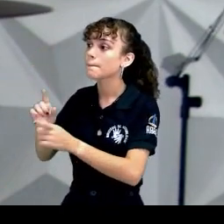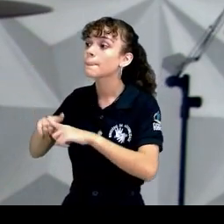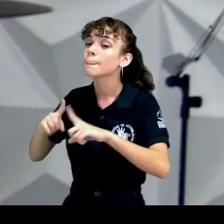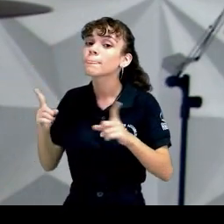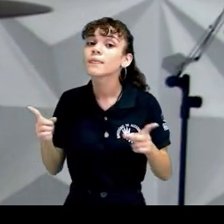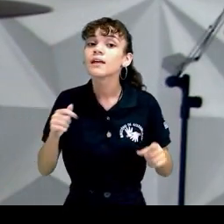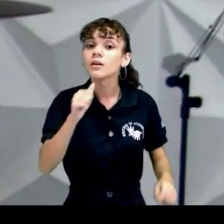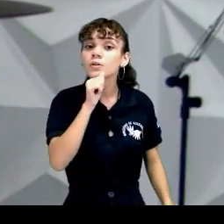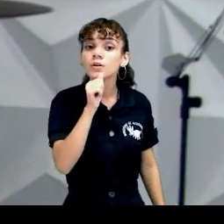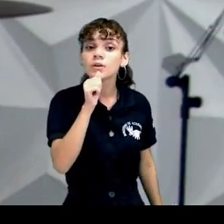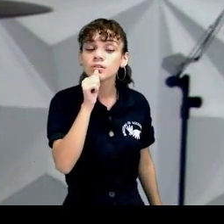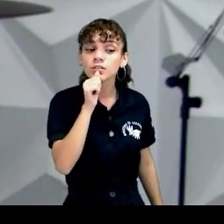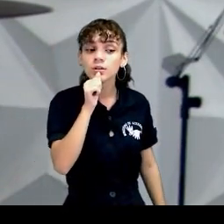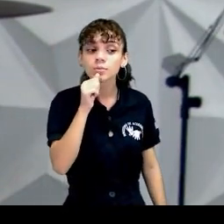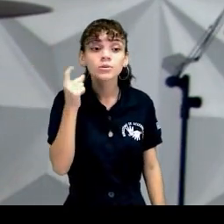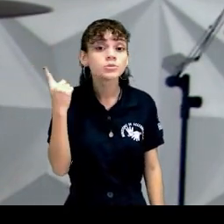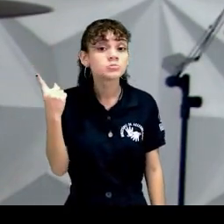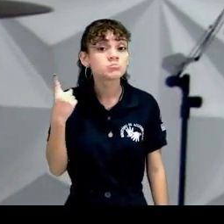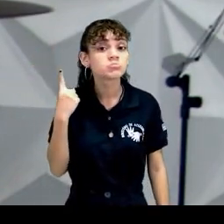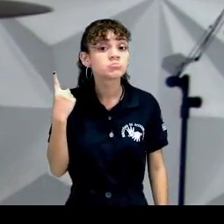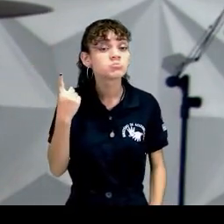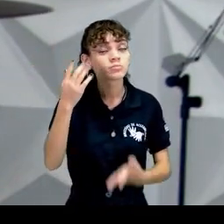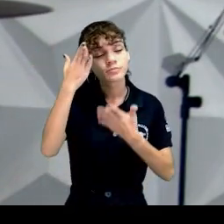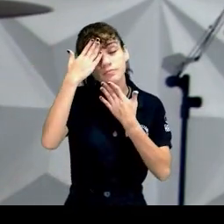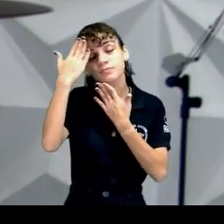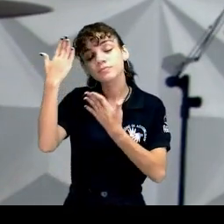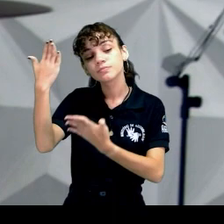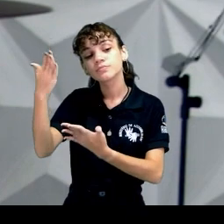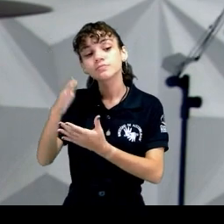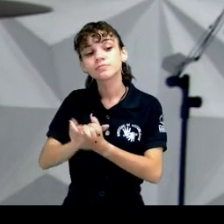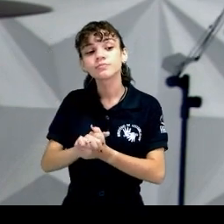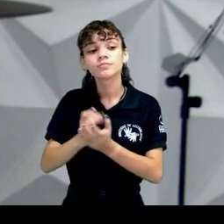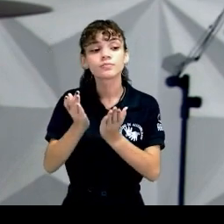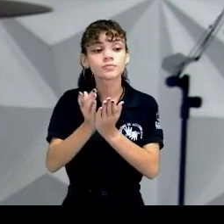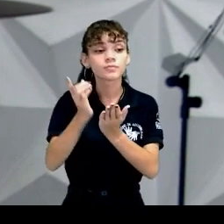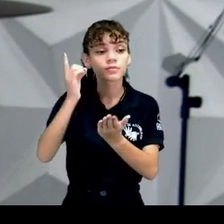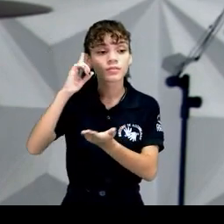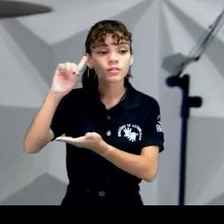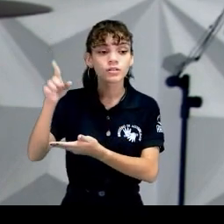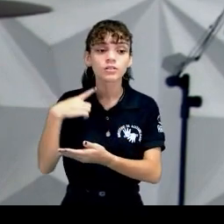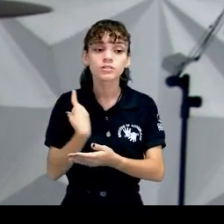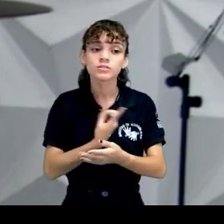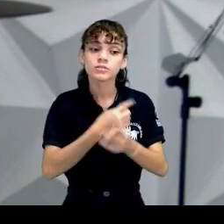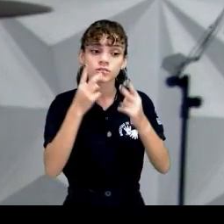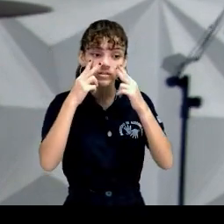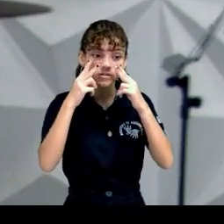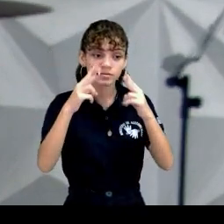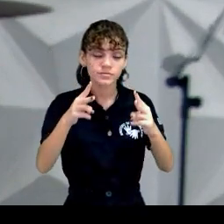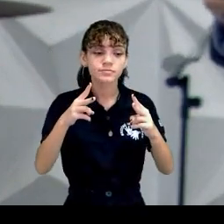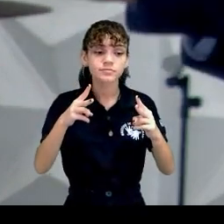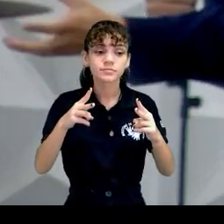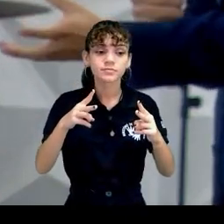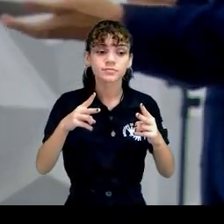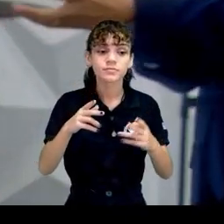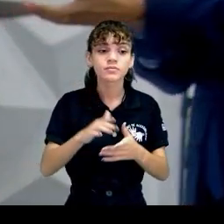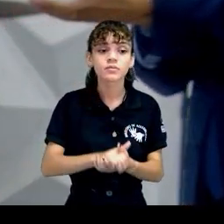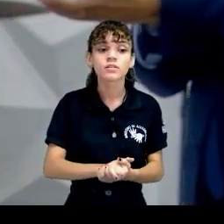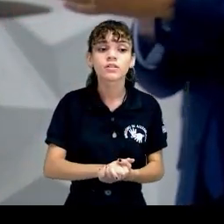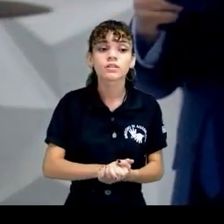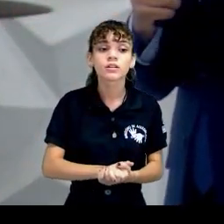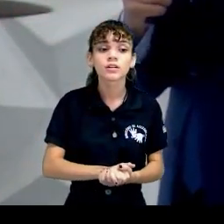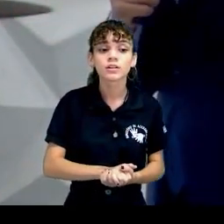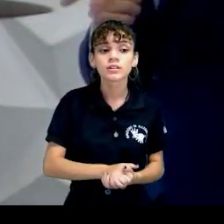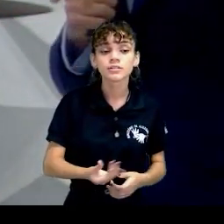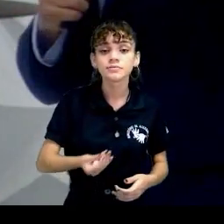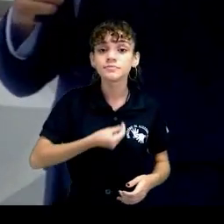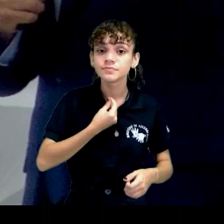isso. Parece que a experiência da busca, a experiência do clamor, a experiência de pedir a Deus,